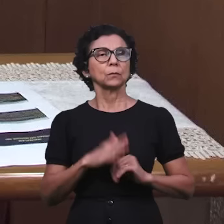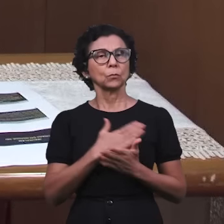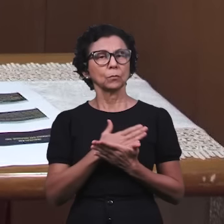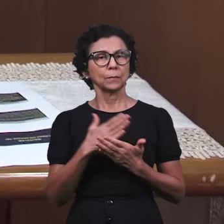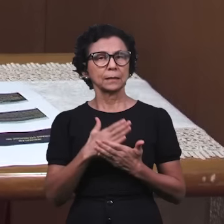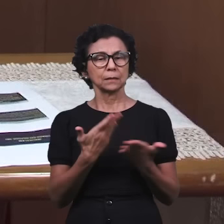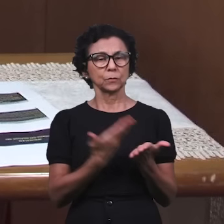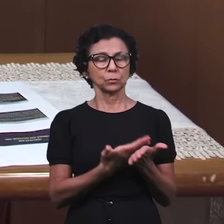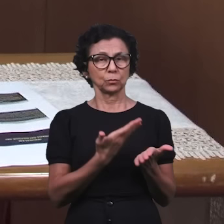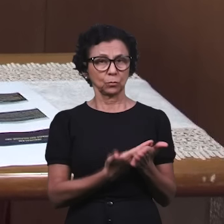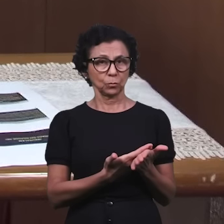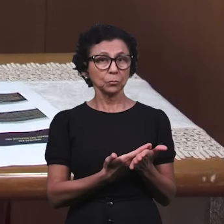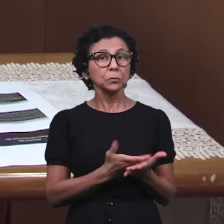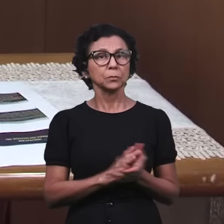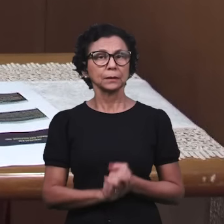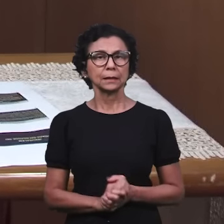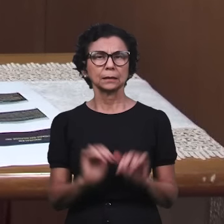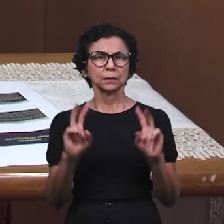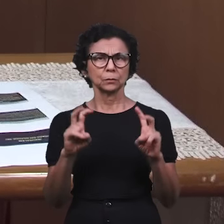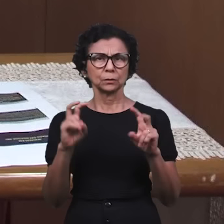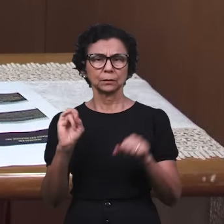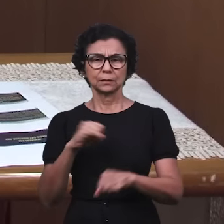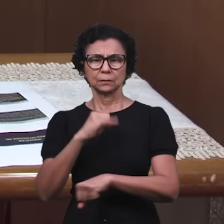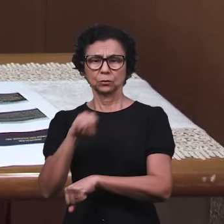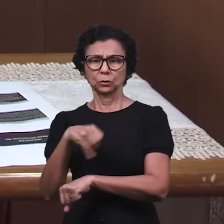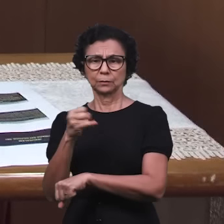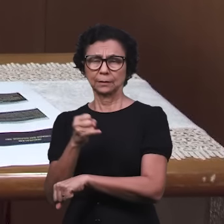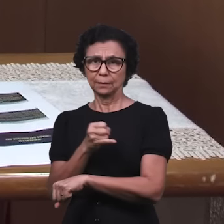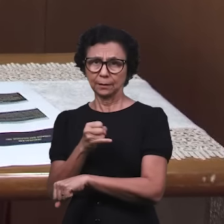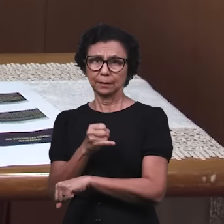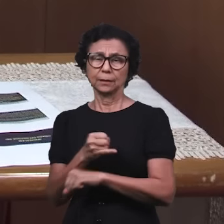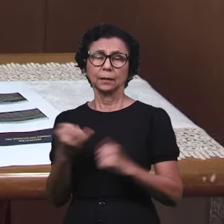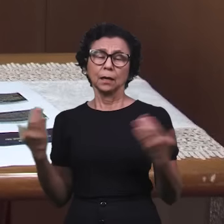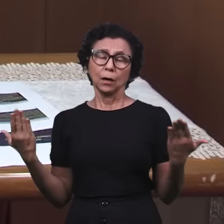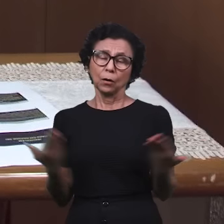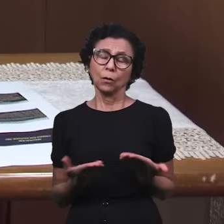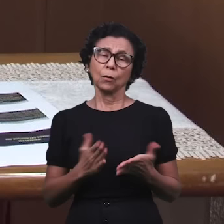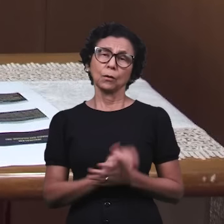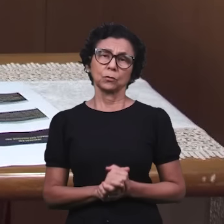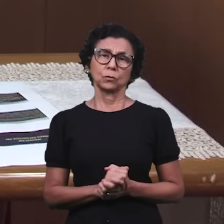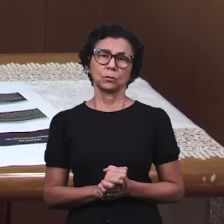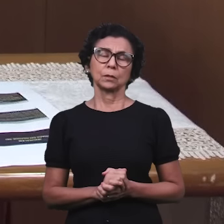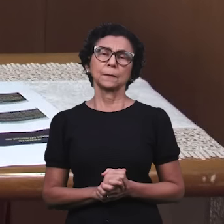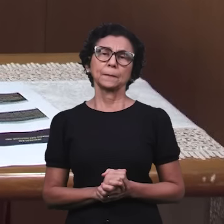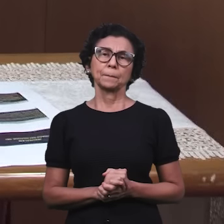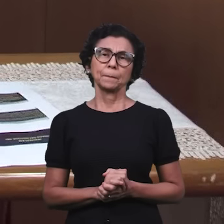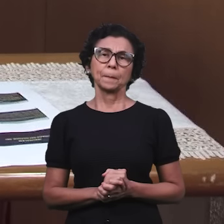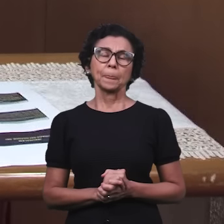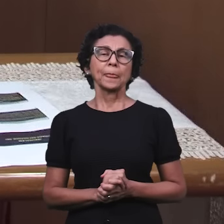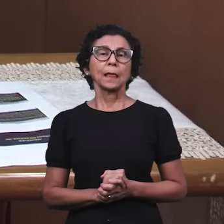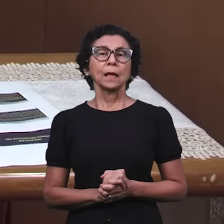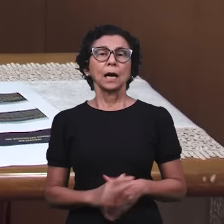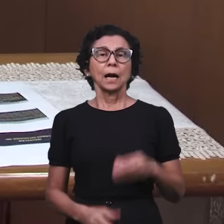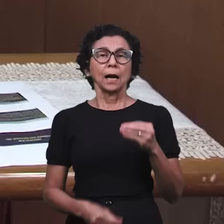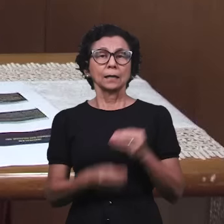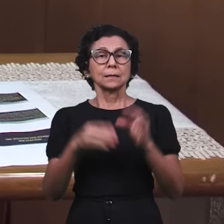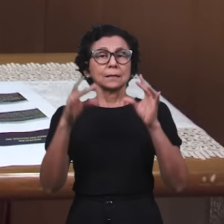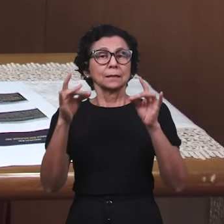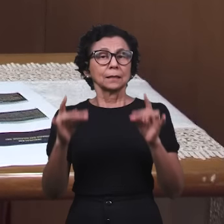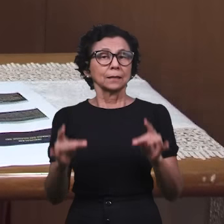palavra que se falou de Jerusalém. E hoje nós pretendemos falar com outros detalhes que não